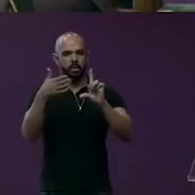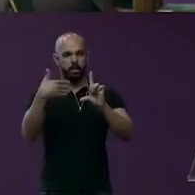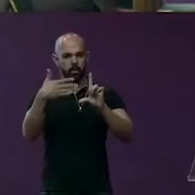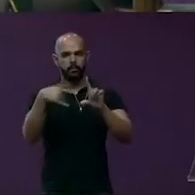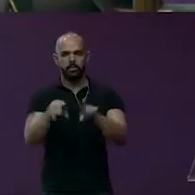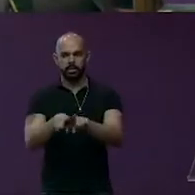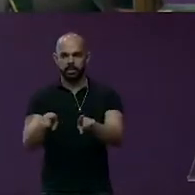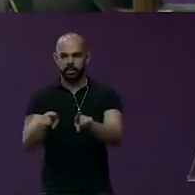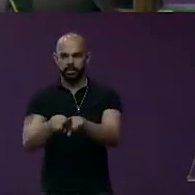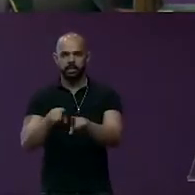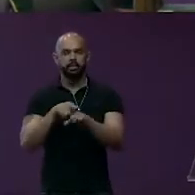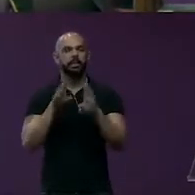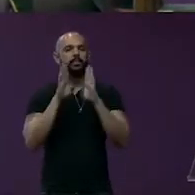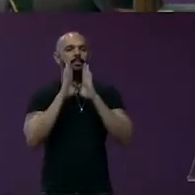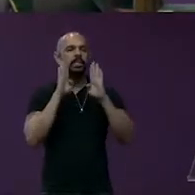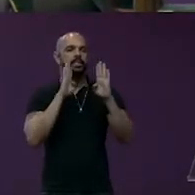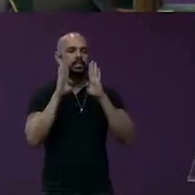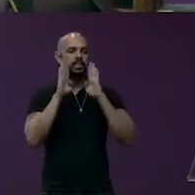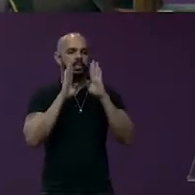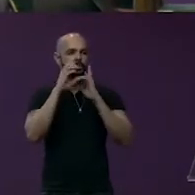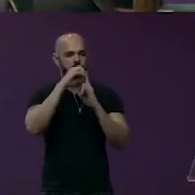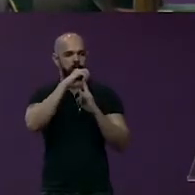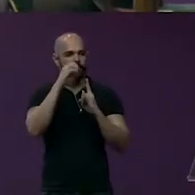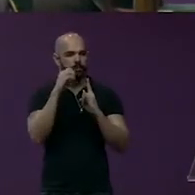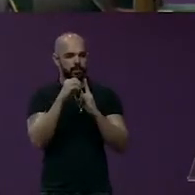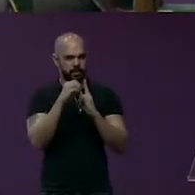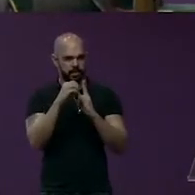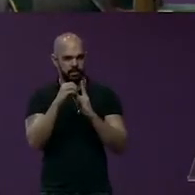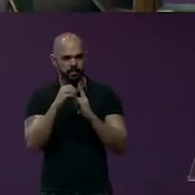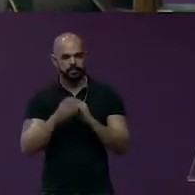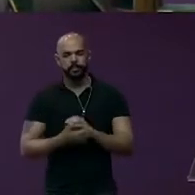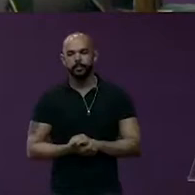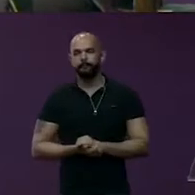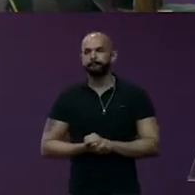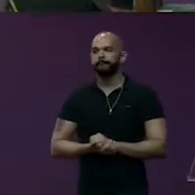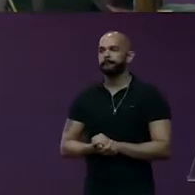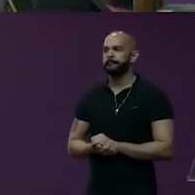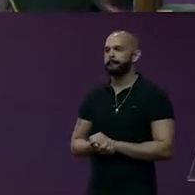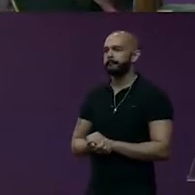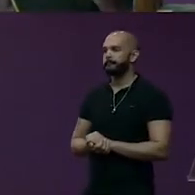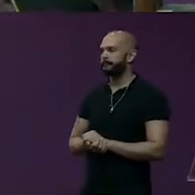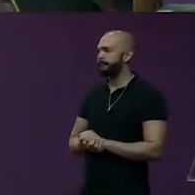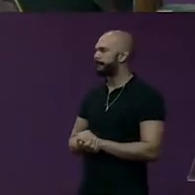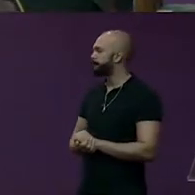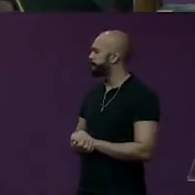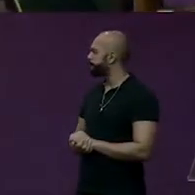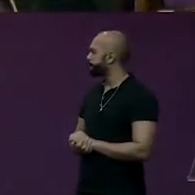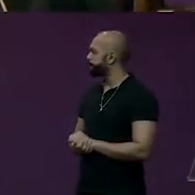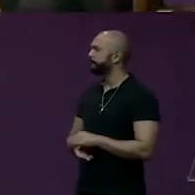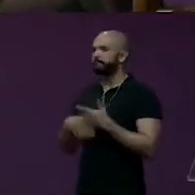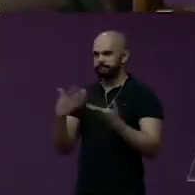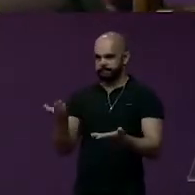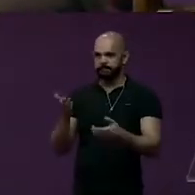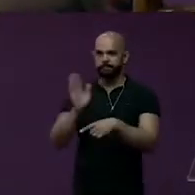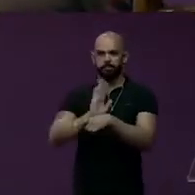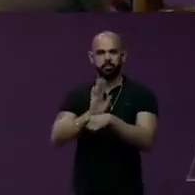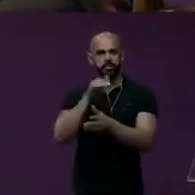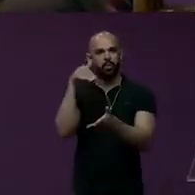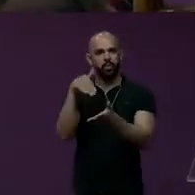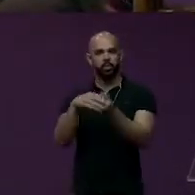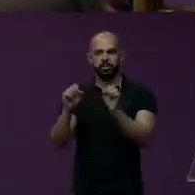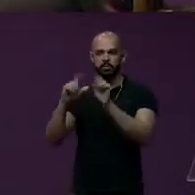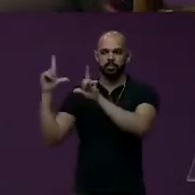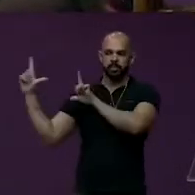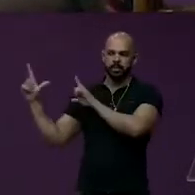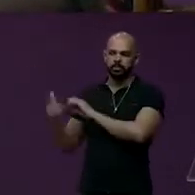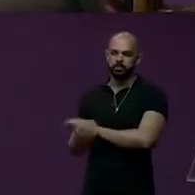webconferência e também no Facebook da Fiocruz, oficial Fiocruz. É, vamos à nossa última pergunta.